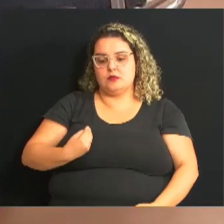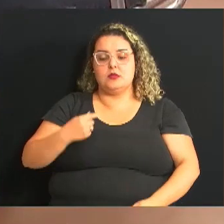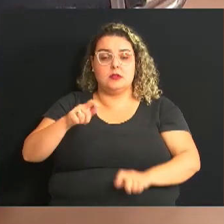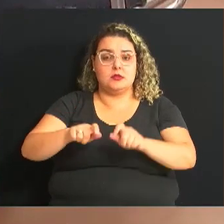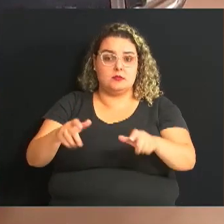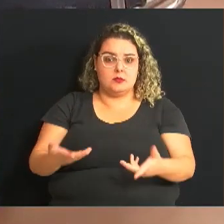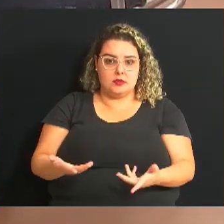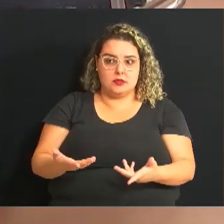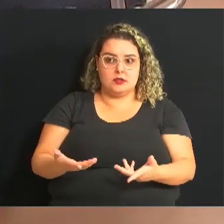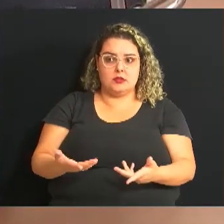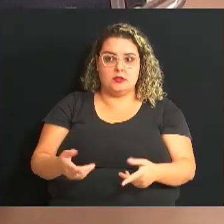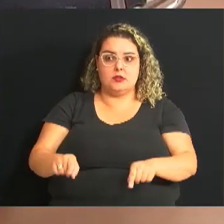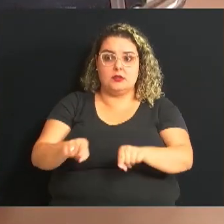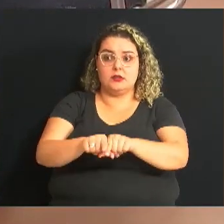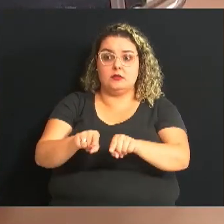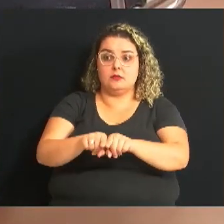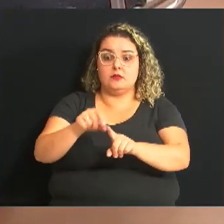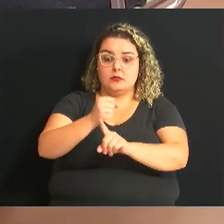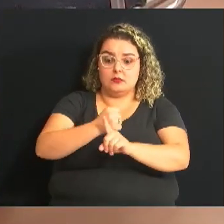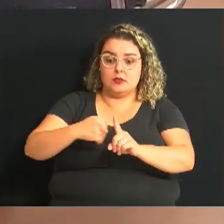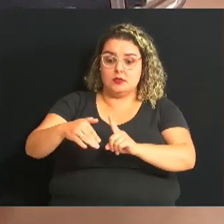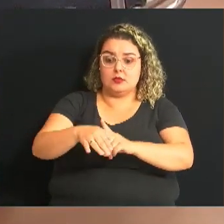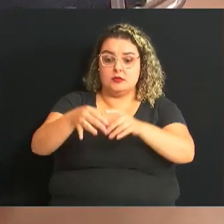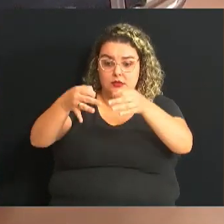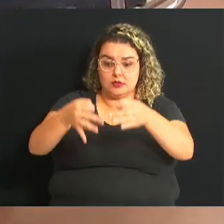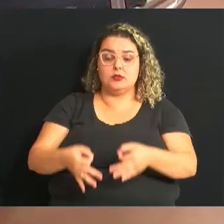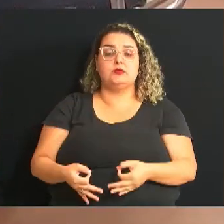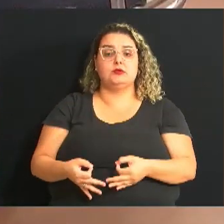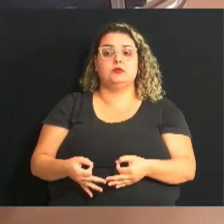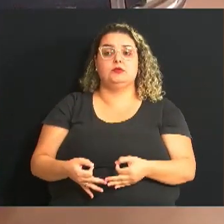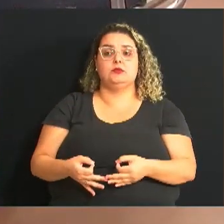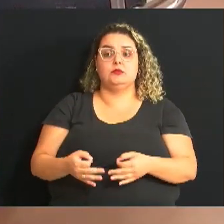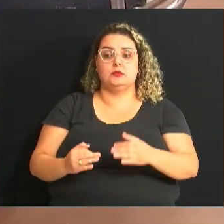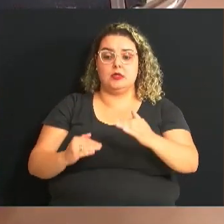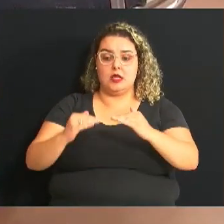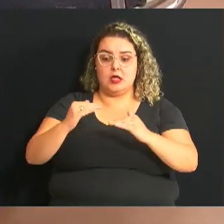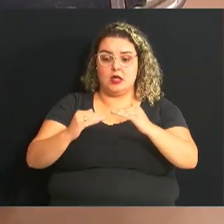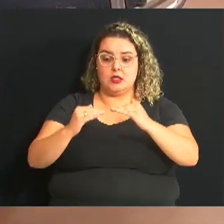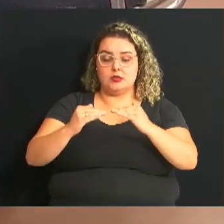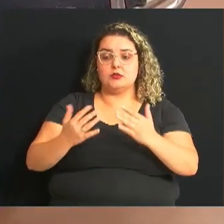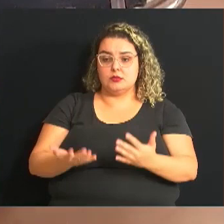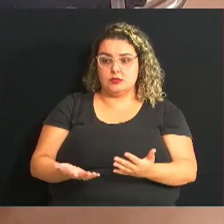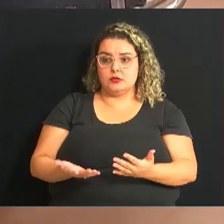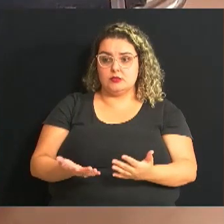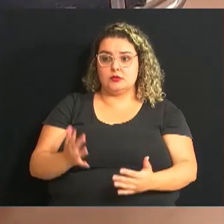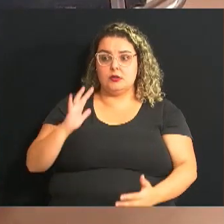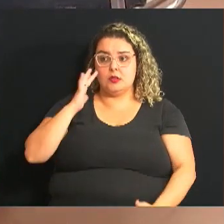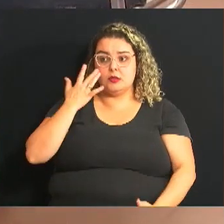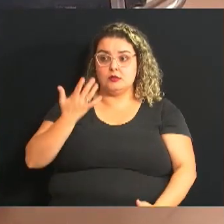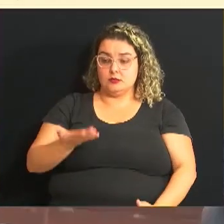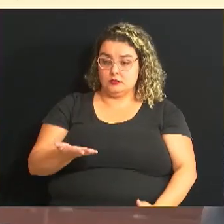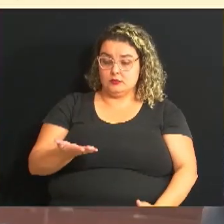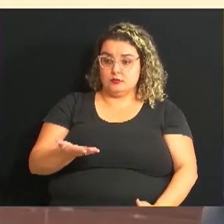automaticamente fazendo uma sociedade mais justa, né? Mais igualitária. Então, eu acho assim, é uma questão